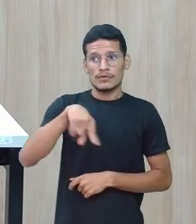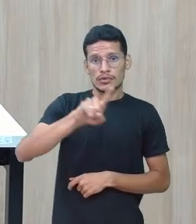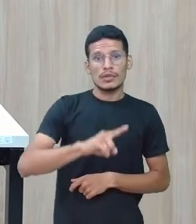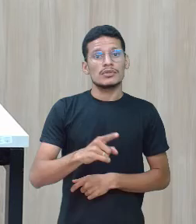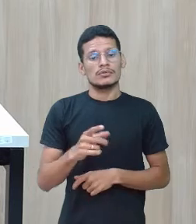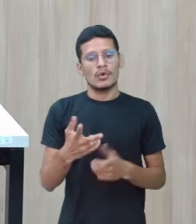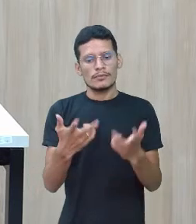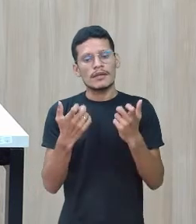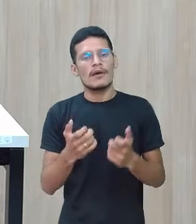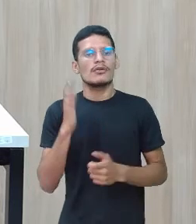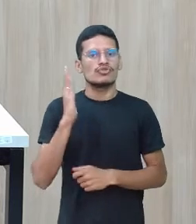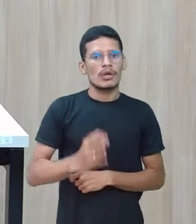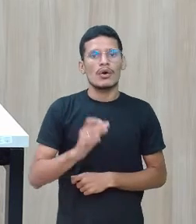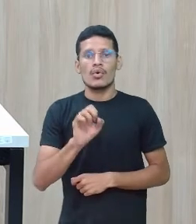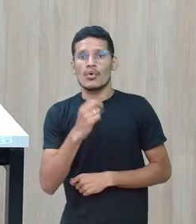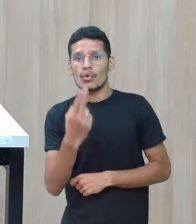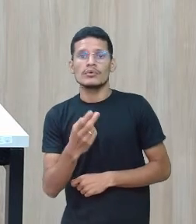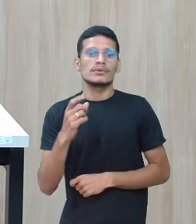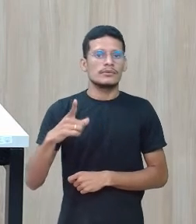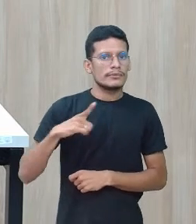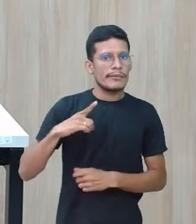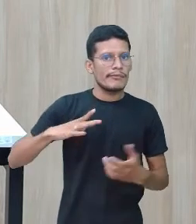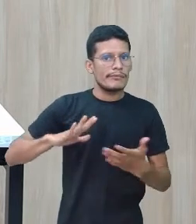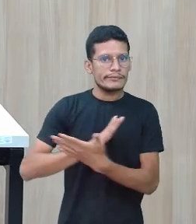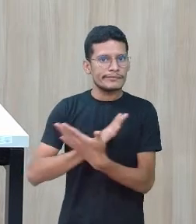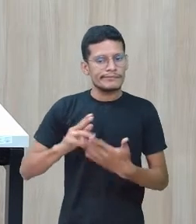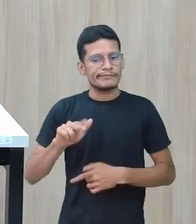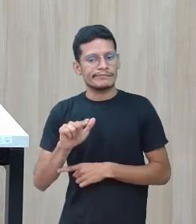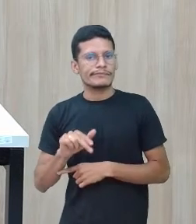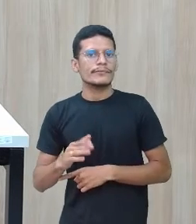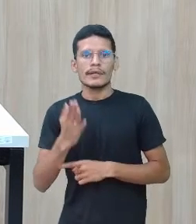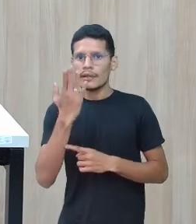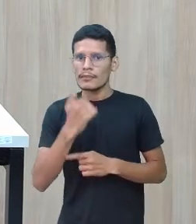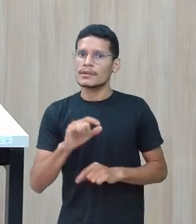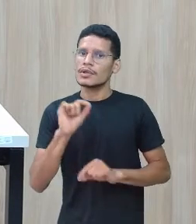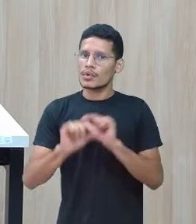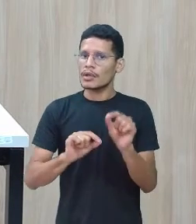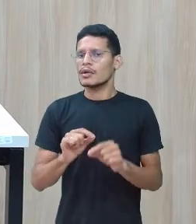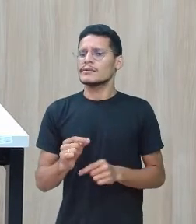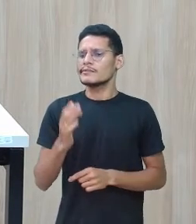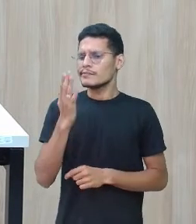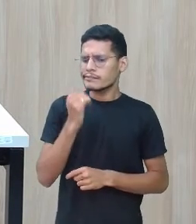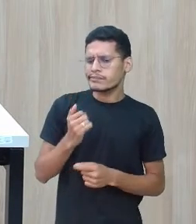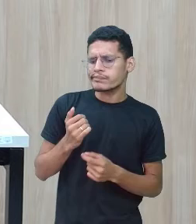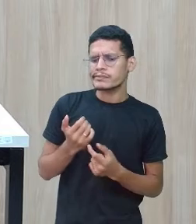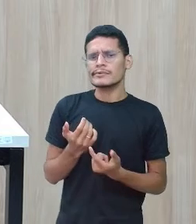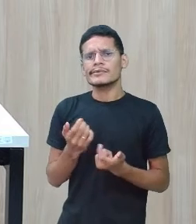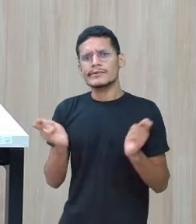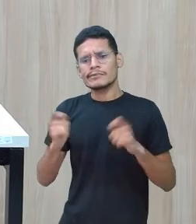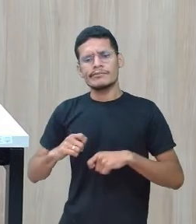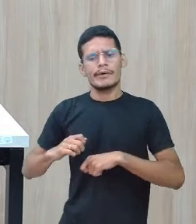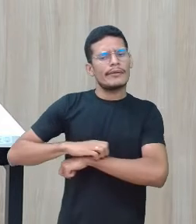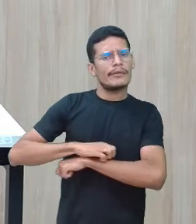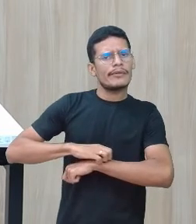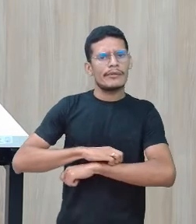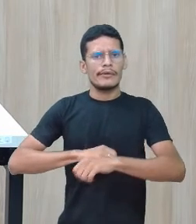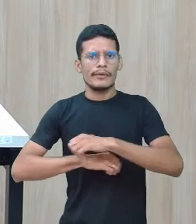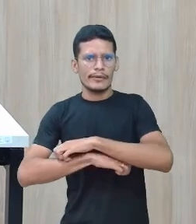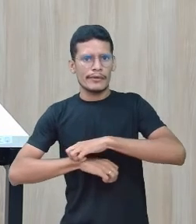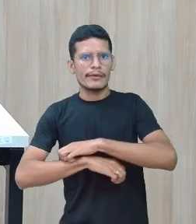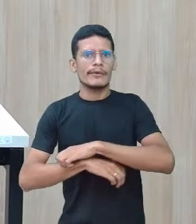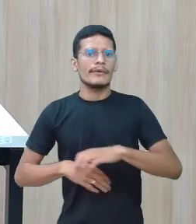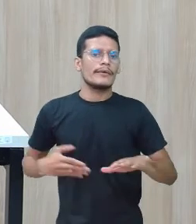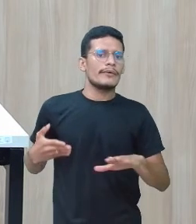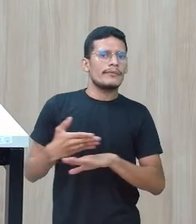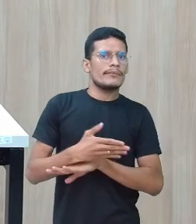observaram ou se tem algum irmão em casa que se alimenta de algum alimento e dá alergia. E às vezes vai para